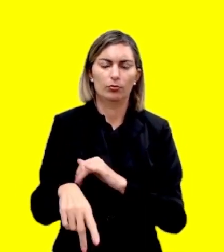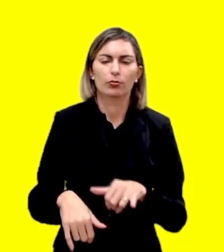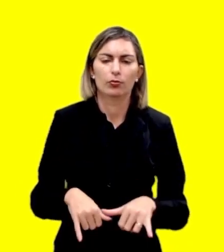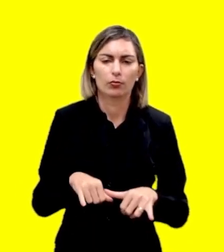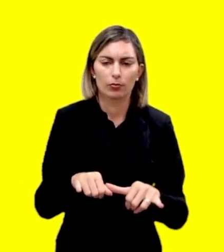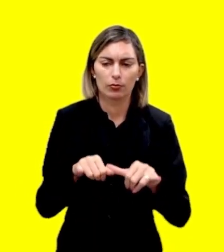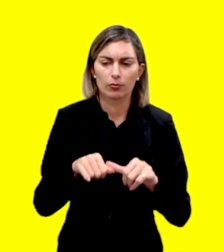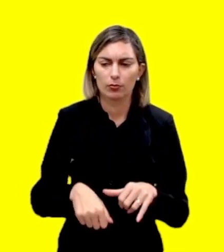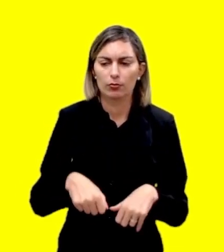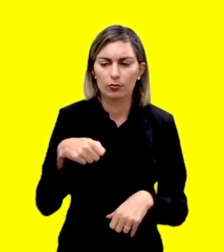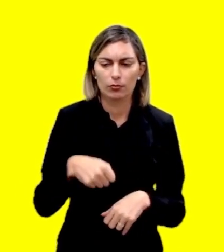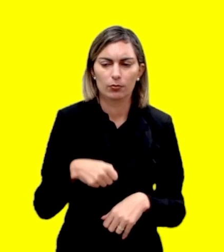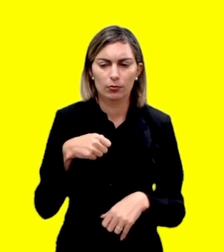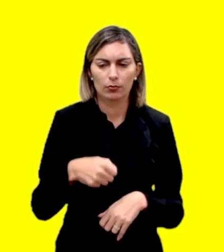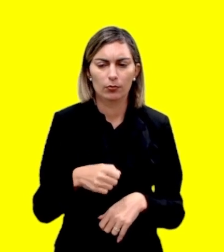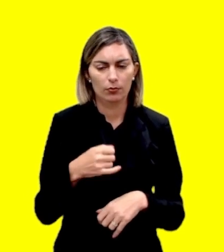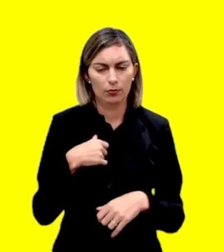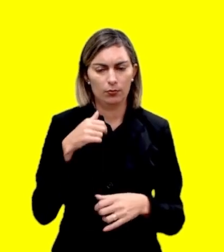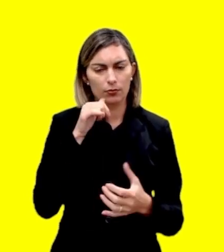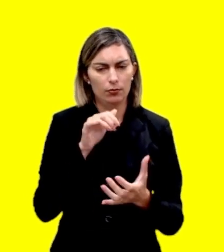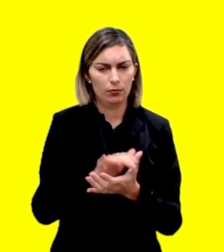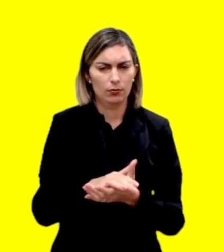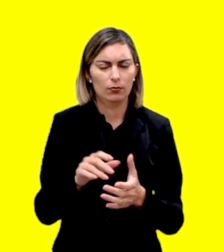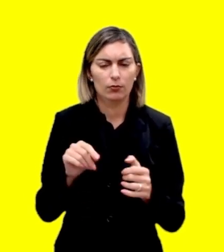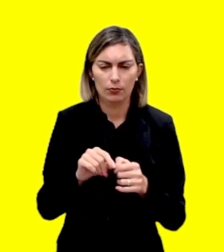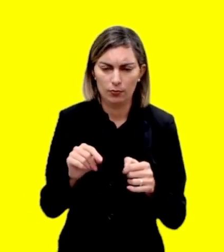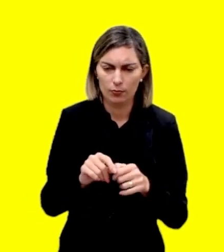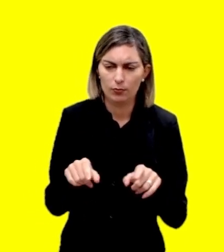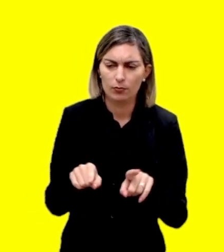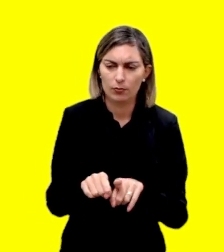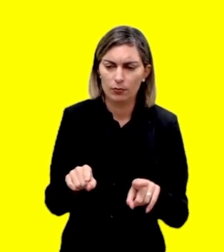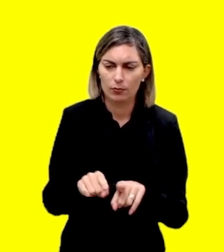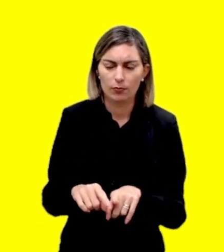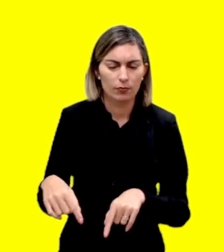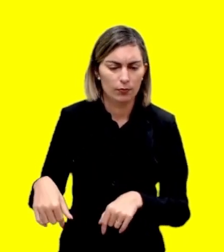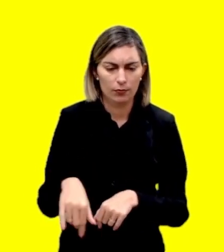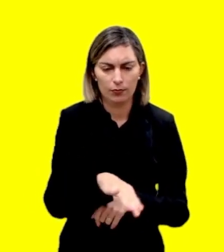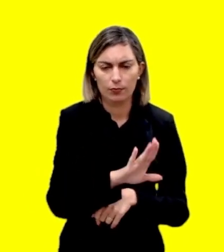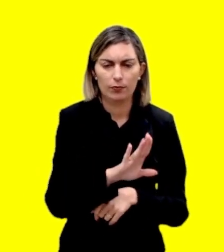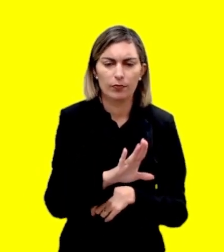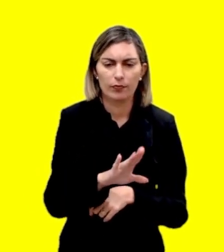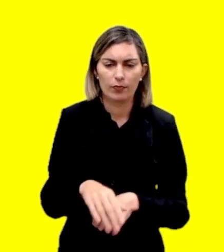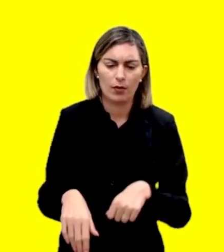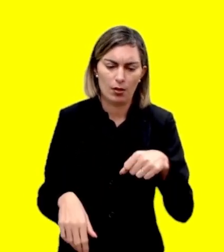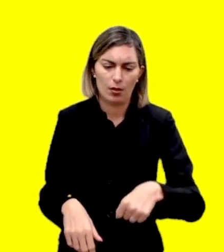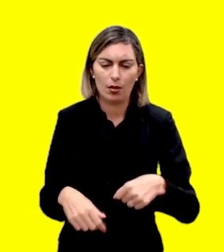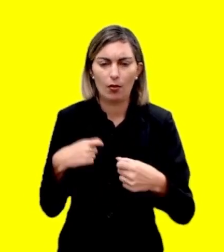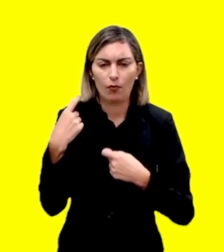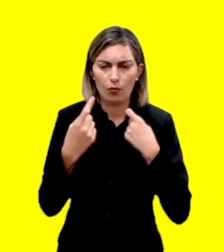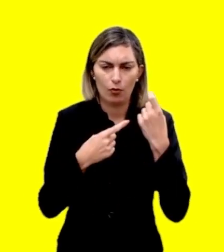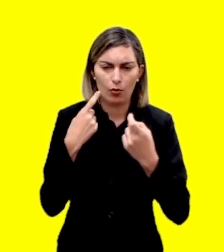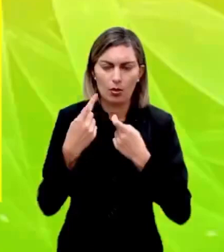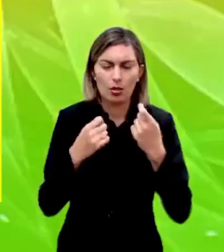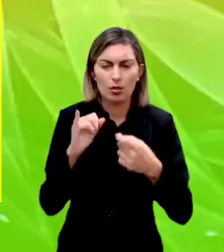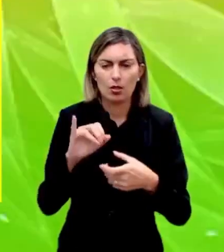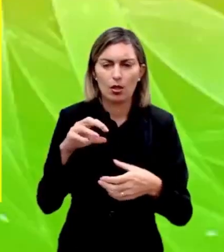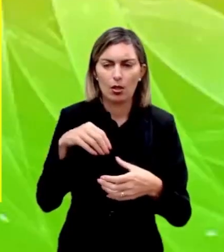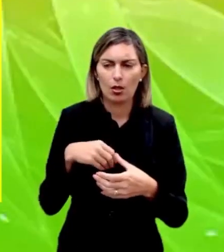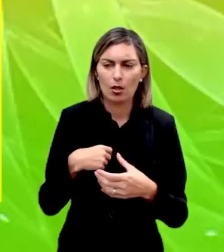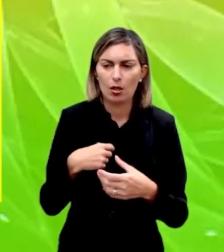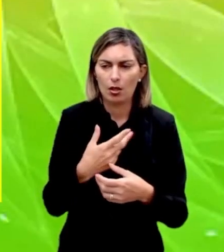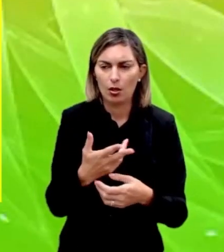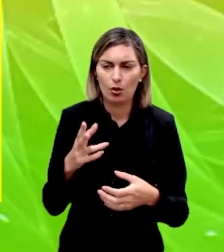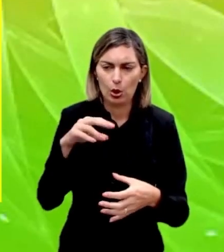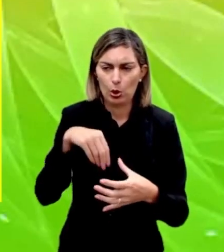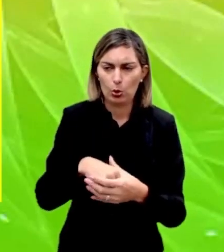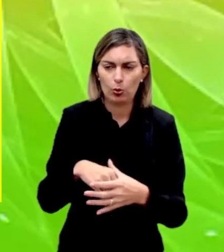ao mercado. Minha mulher faz isso também. Ela leva tanta sacola que eu fico preocupado. Se ela for comprar tudo que tem aqui para